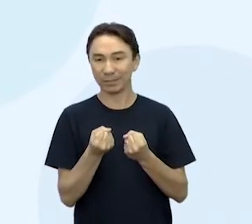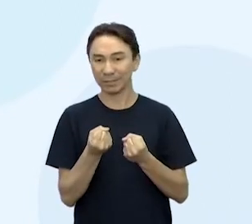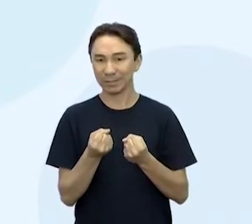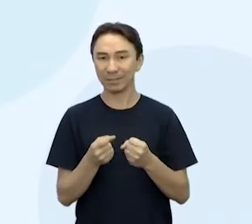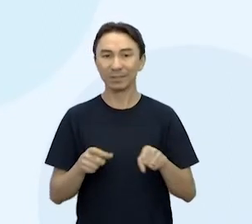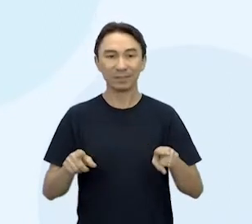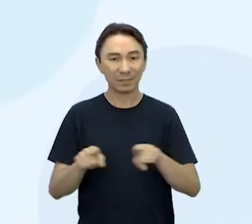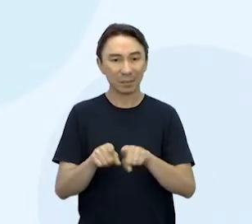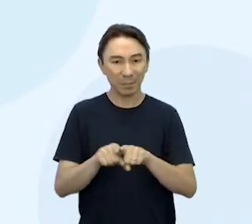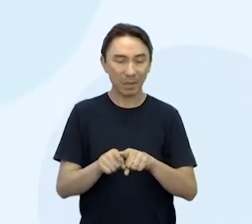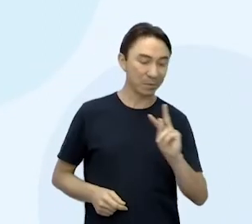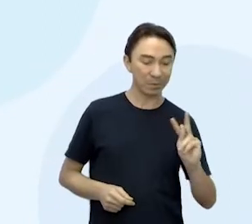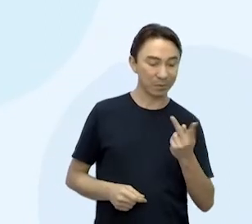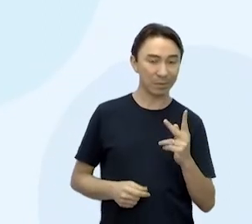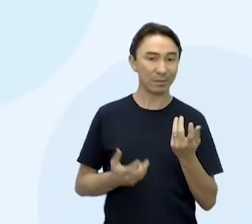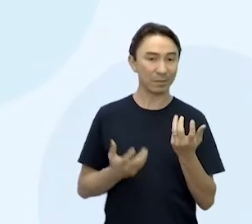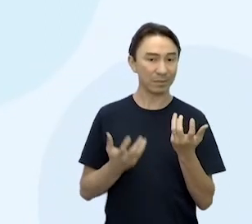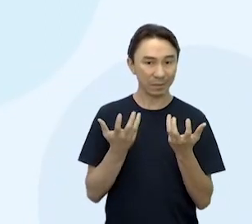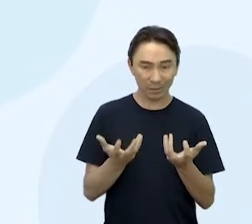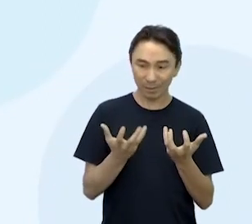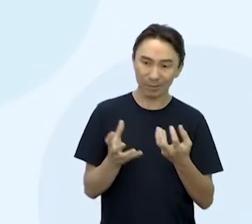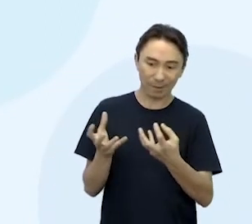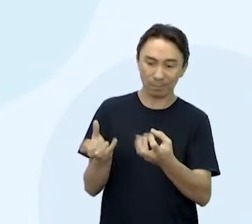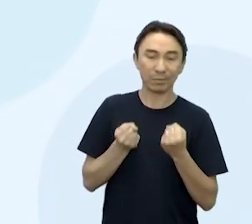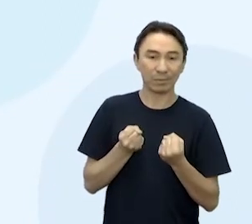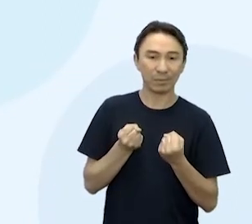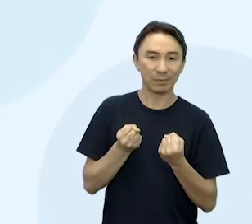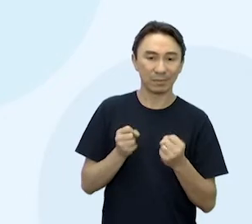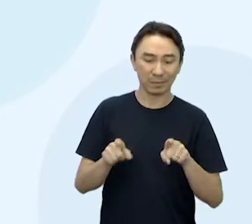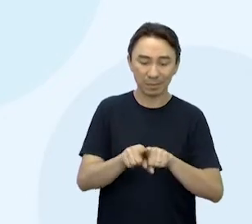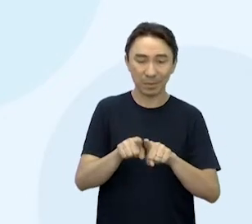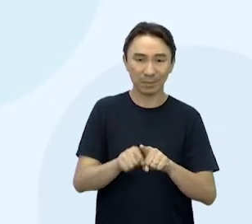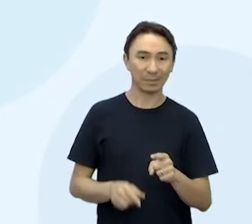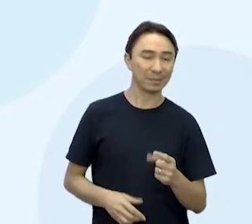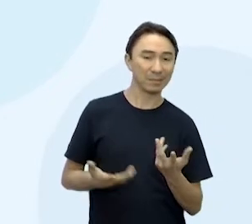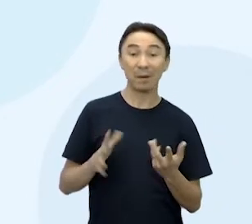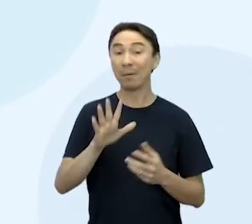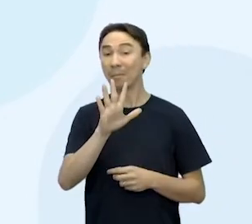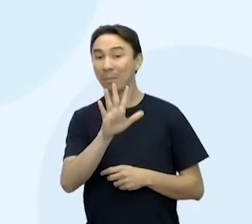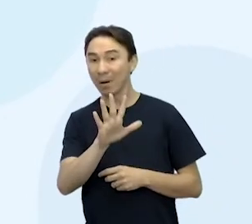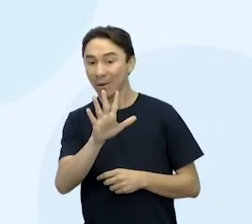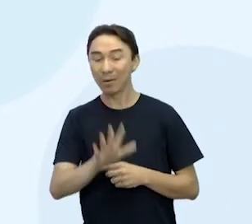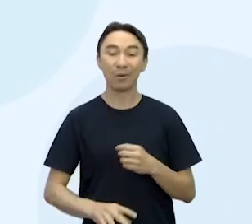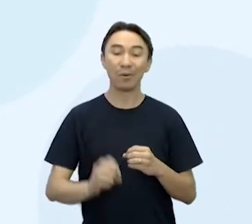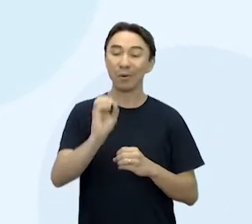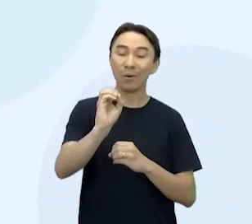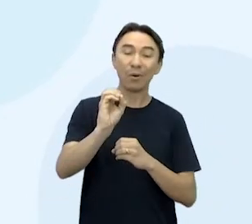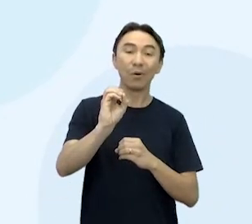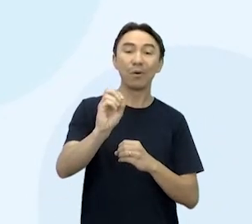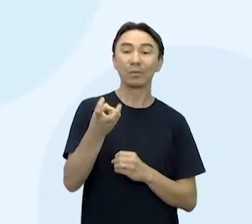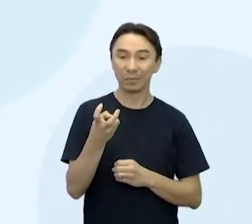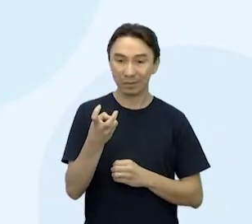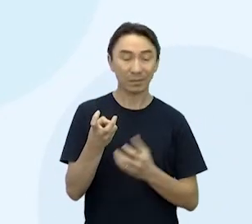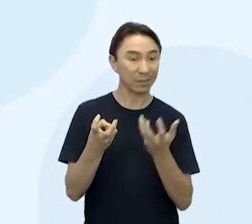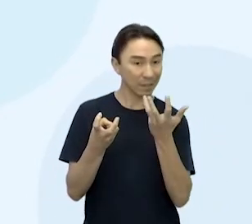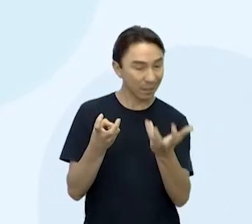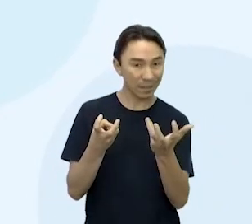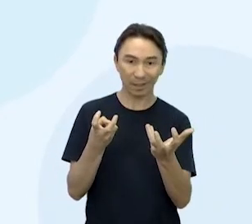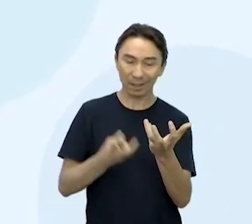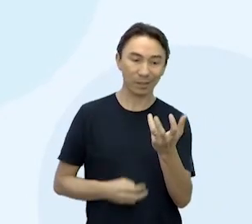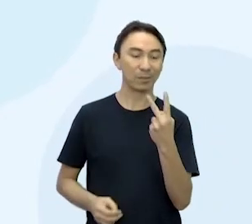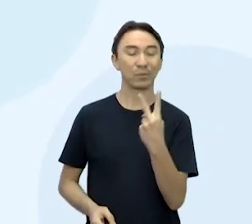outro também quer ganhar um elétron. Mas o oxigênio quer ganhar 2. Então, o que que acontece aqui,